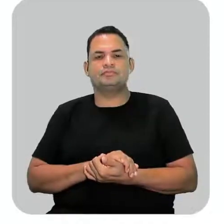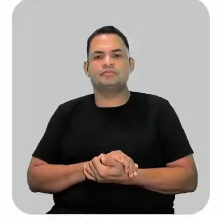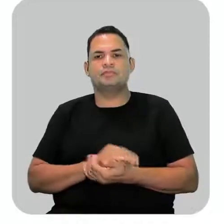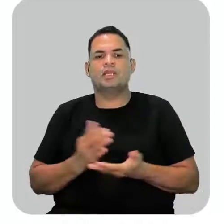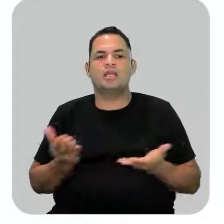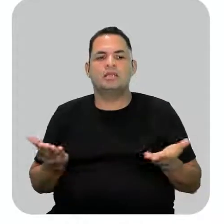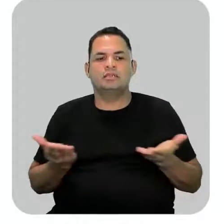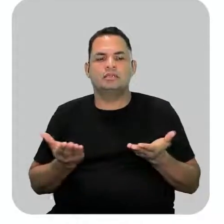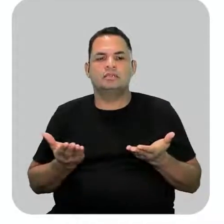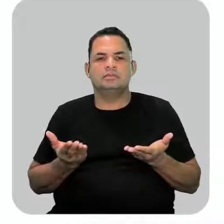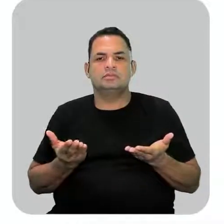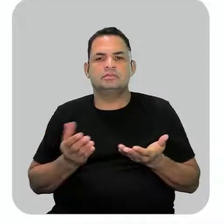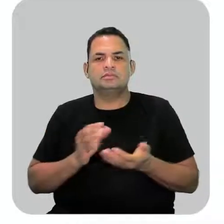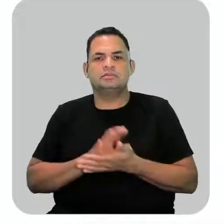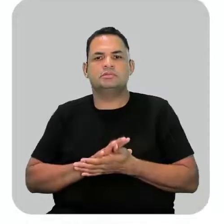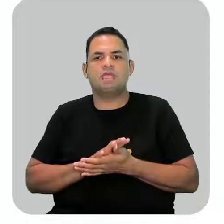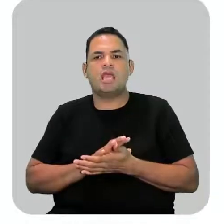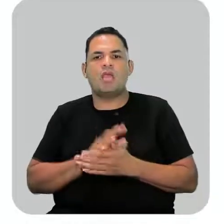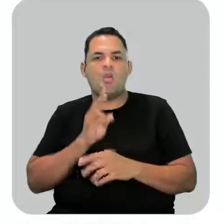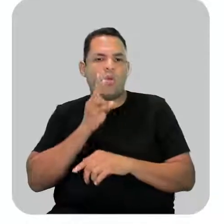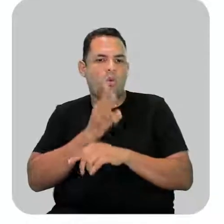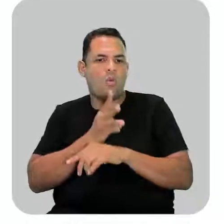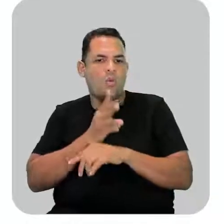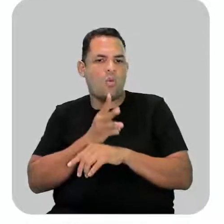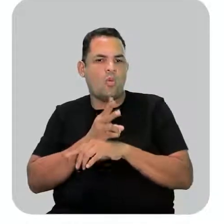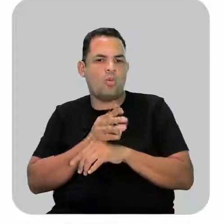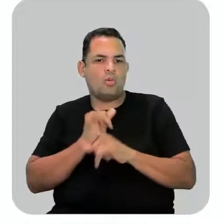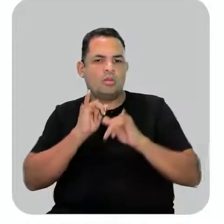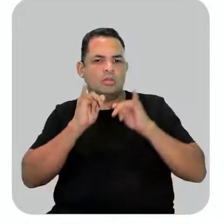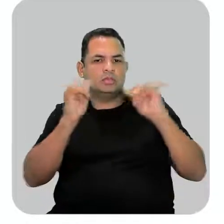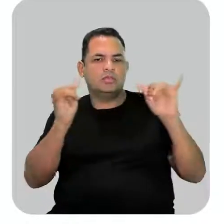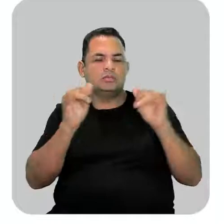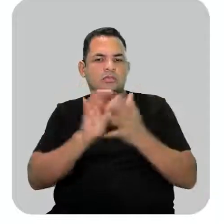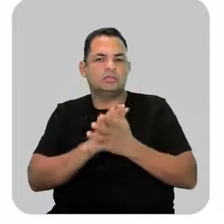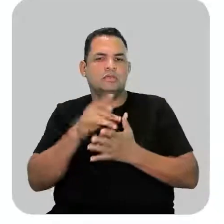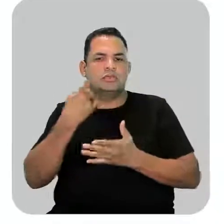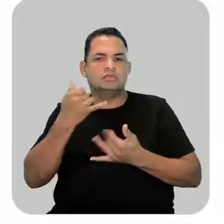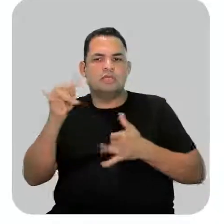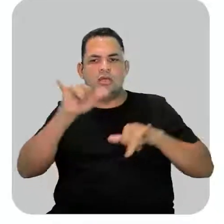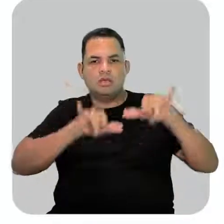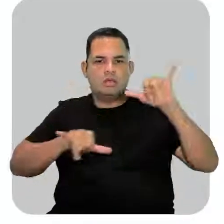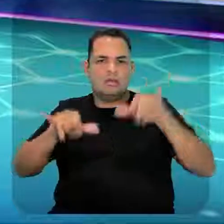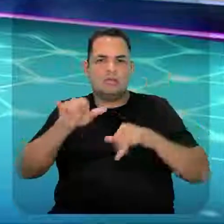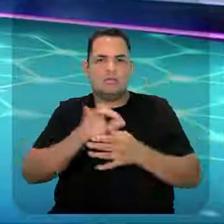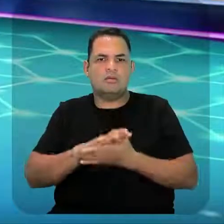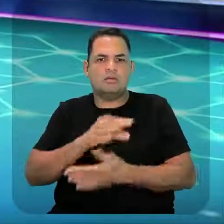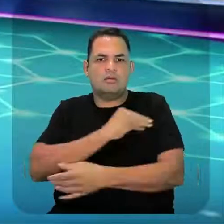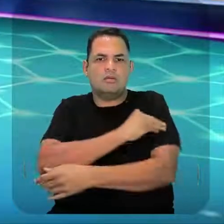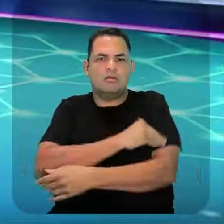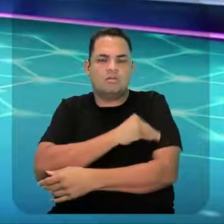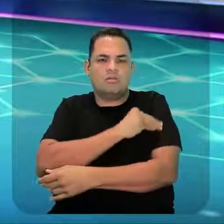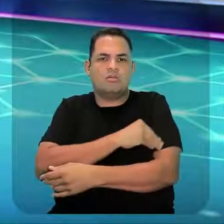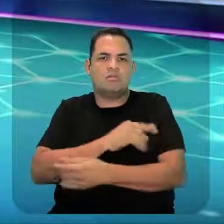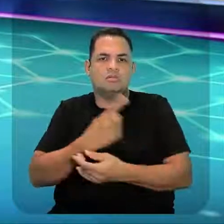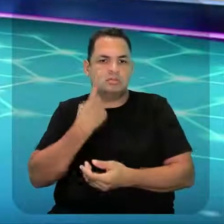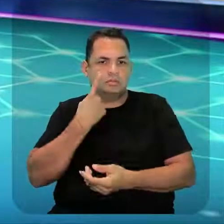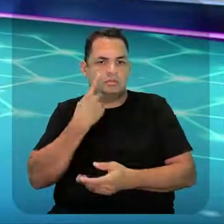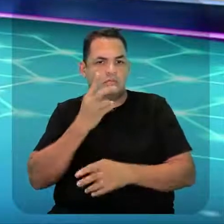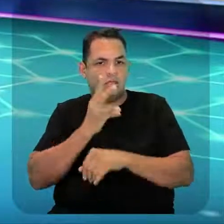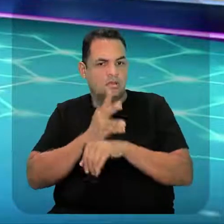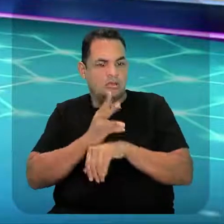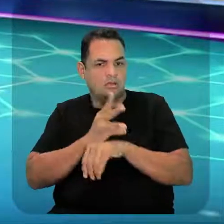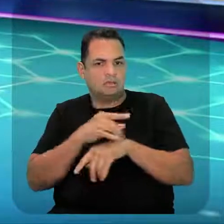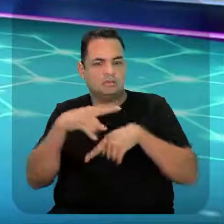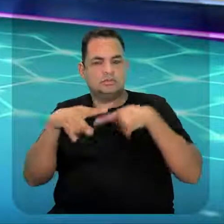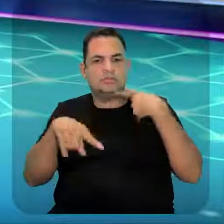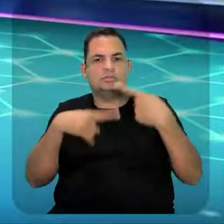E nós temos uma matéria jornalística que fala sobre a química e o álcool. Vocês vão assistir